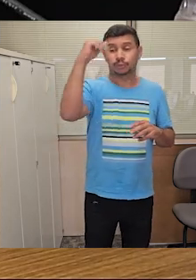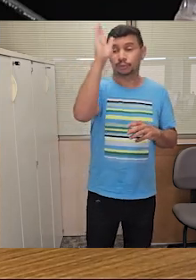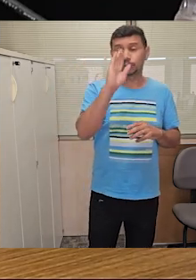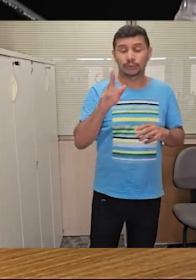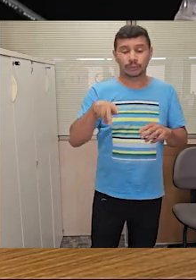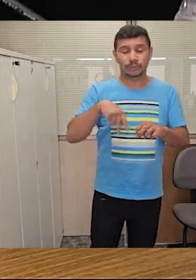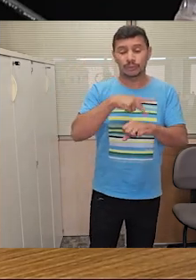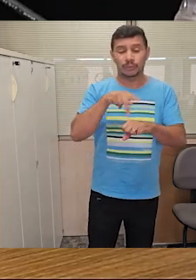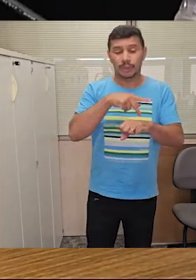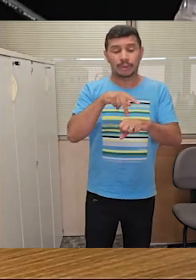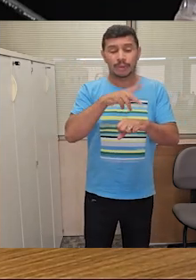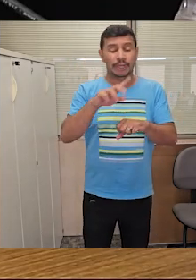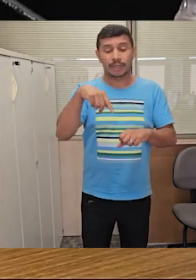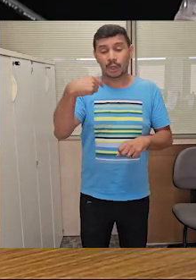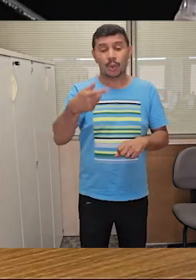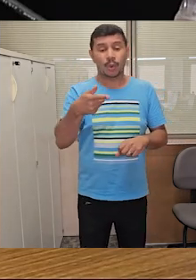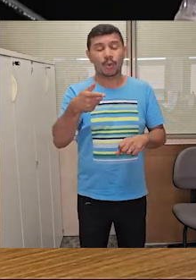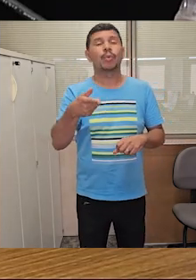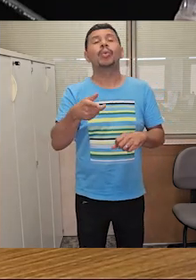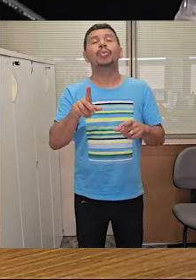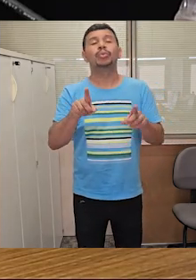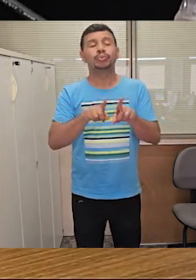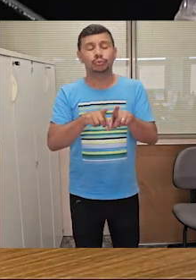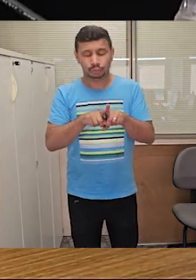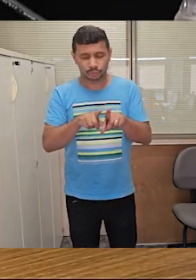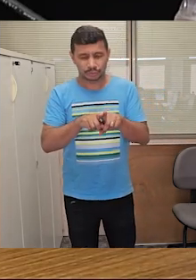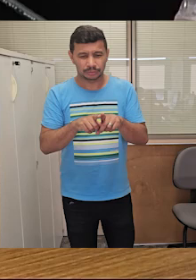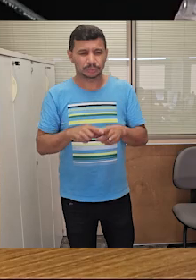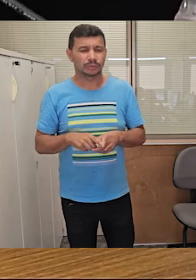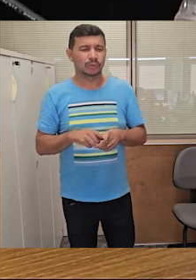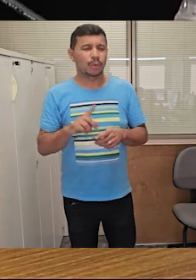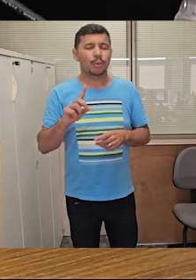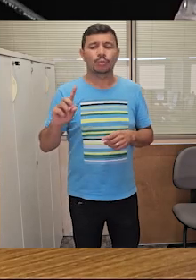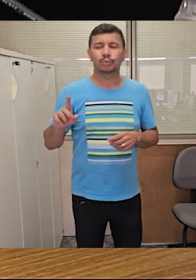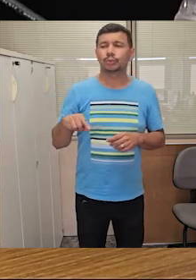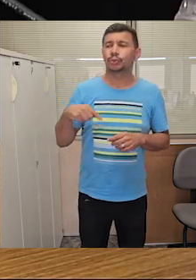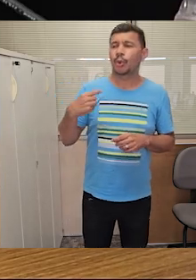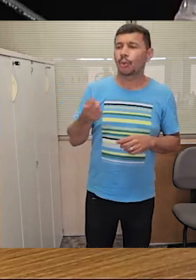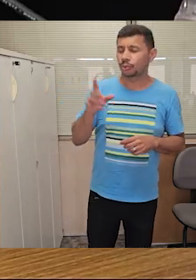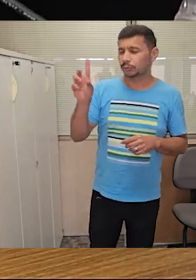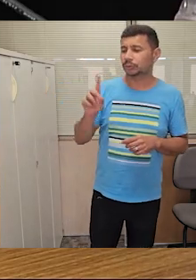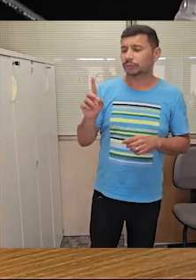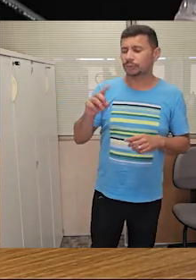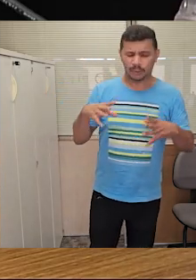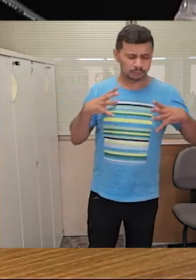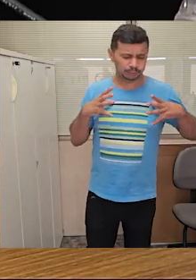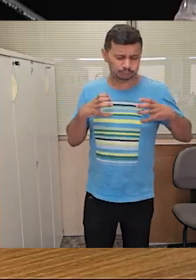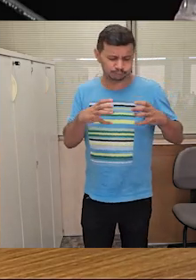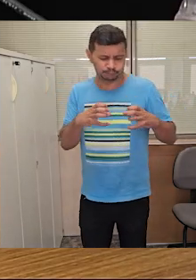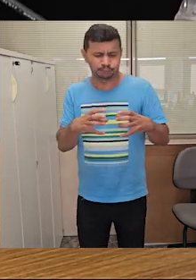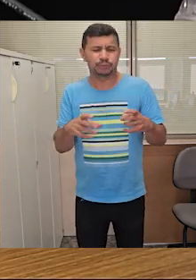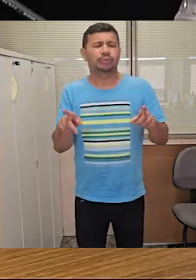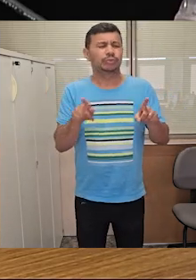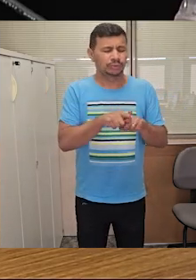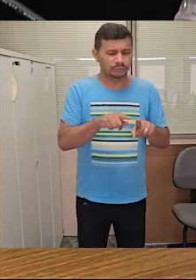nem você e o Ibrahim, Zé Ibrahim, outros sofreram torturas, que nem